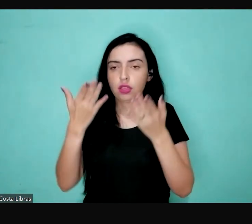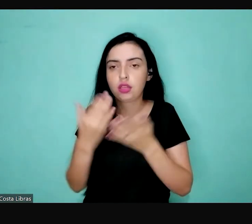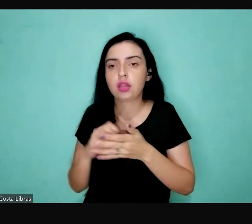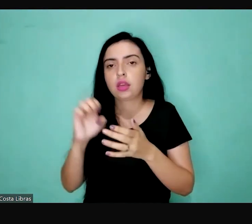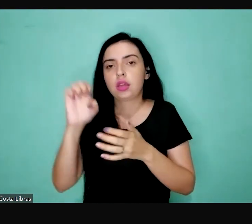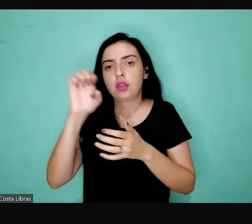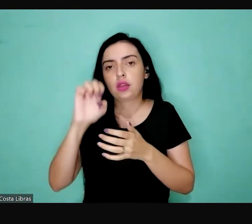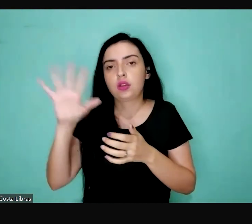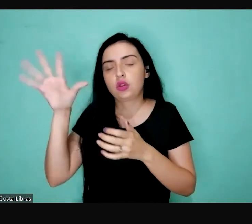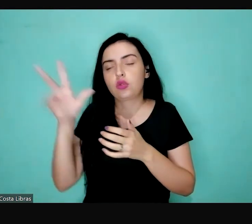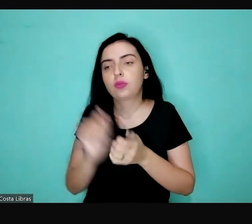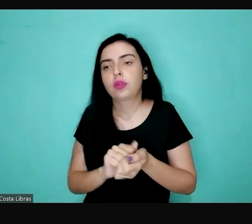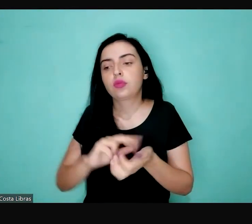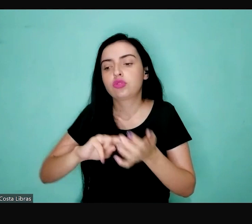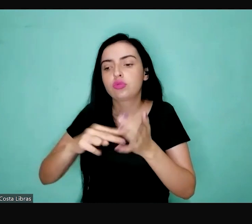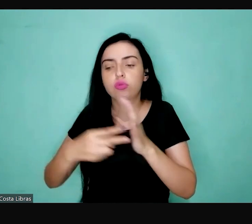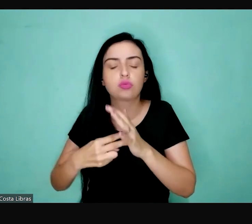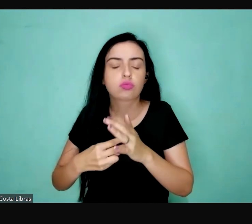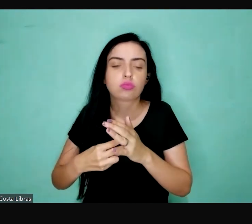coisa interpretada. Porque